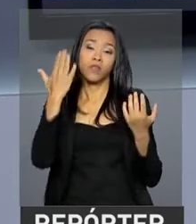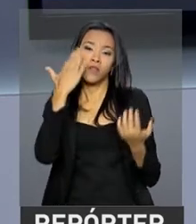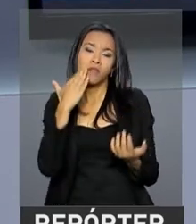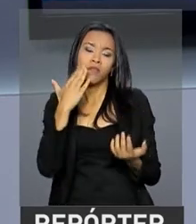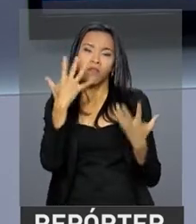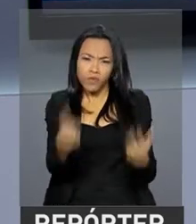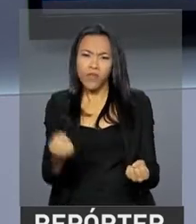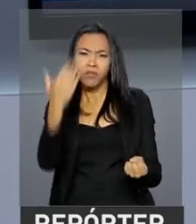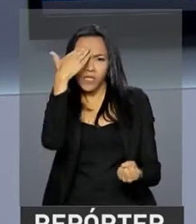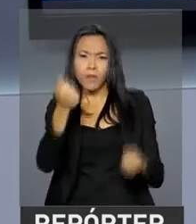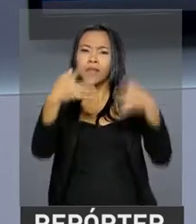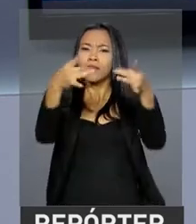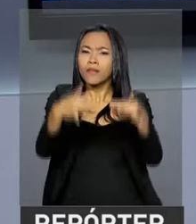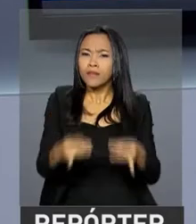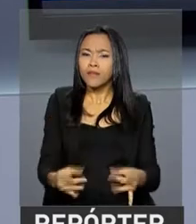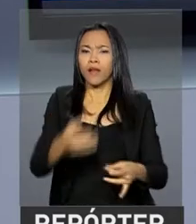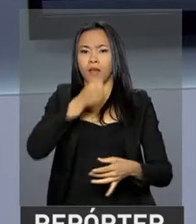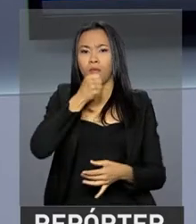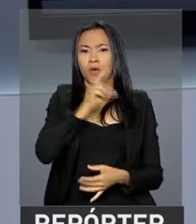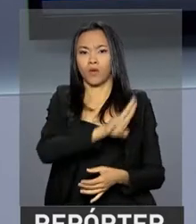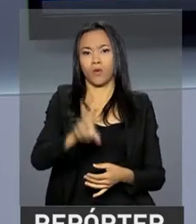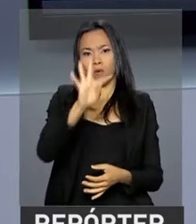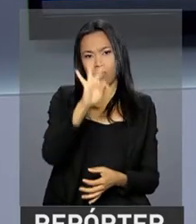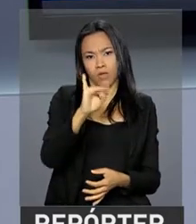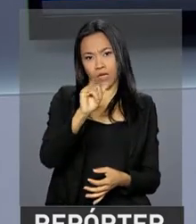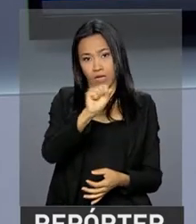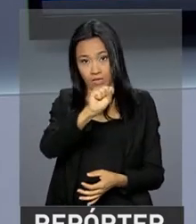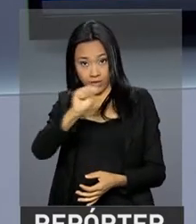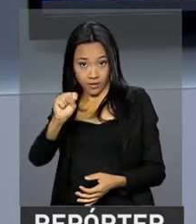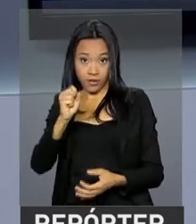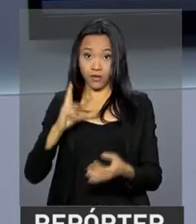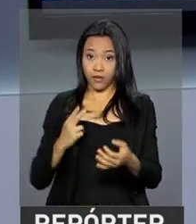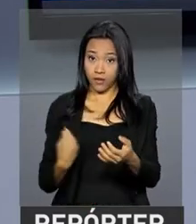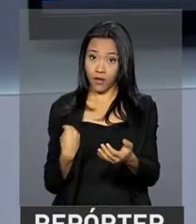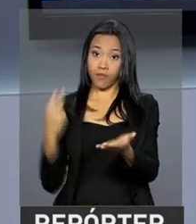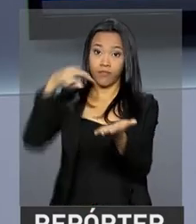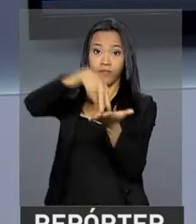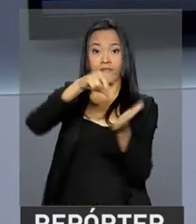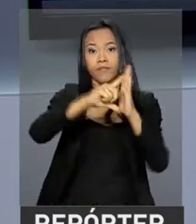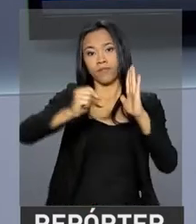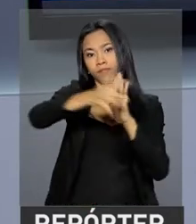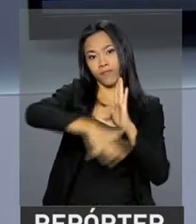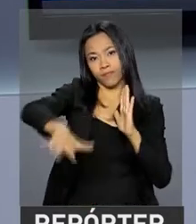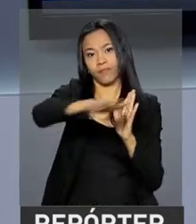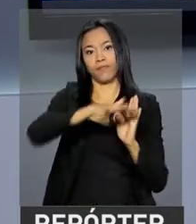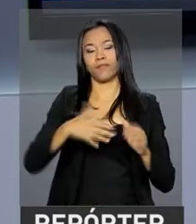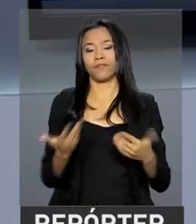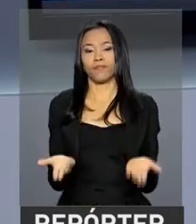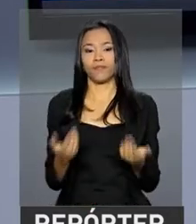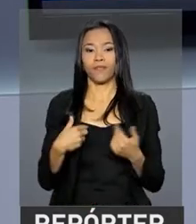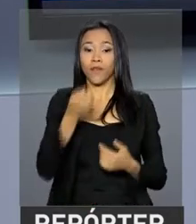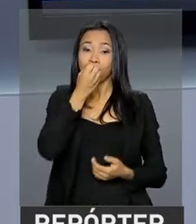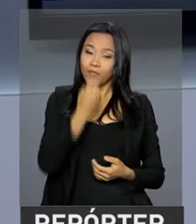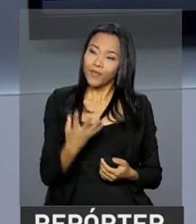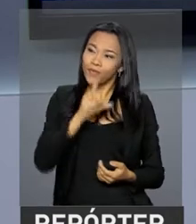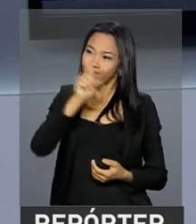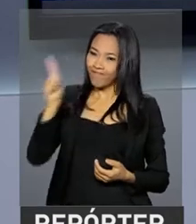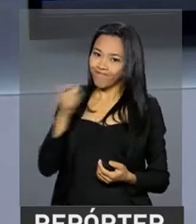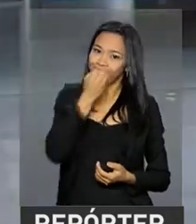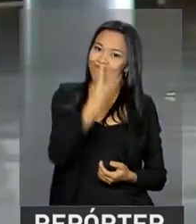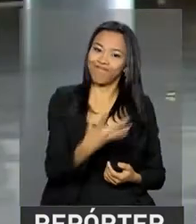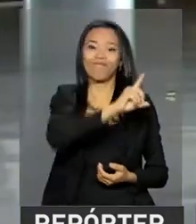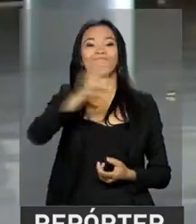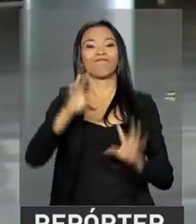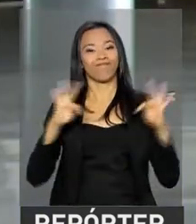com a repórter thaísa diz que está lá no pará do planalto ou lata está bom dia pra você olá carla bom dia bom dia a todos o